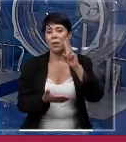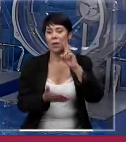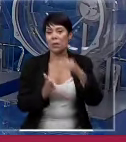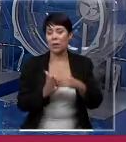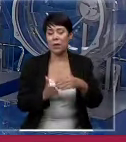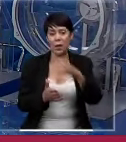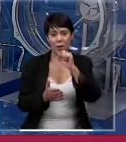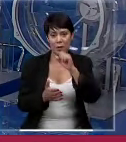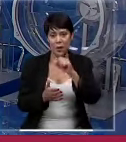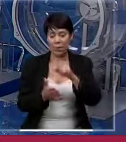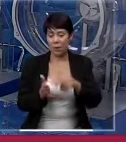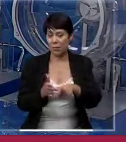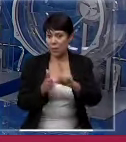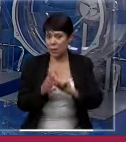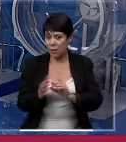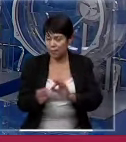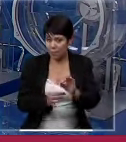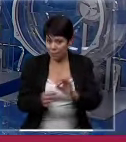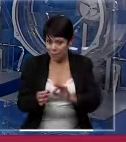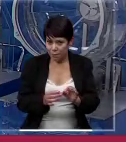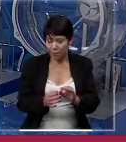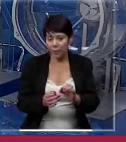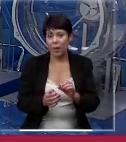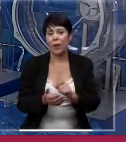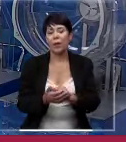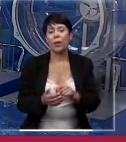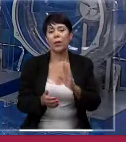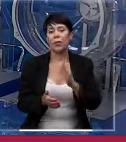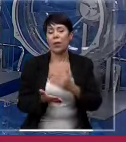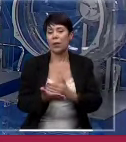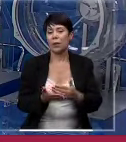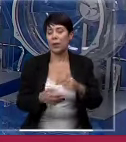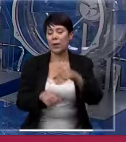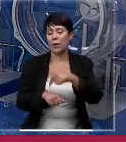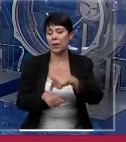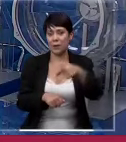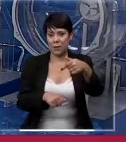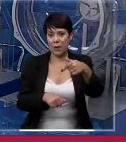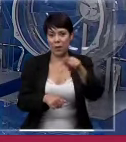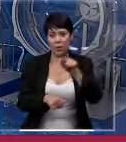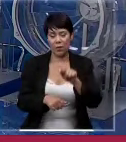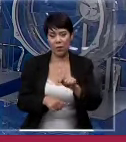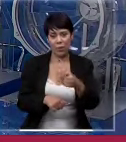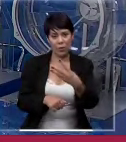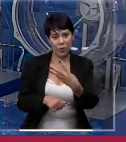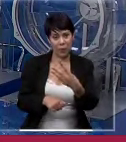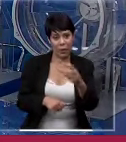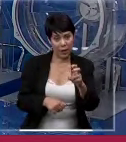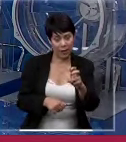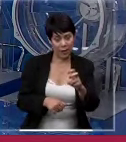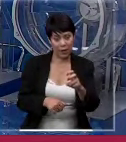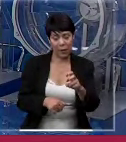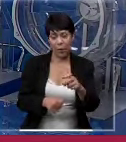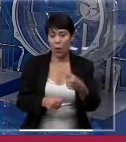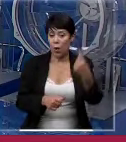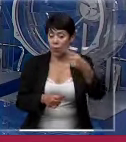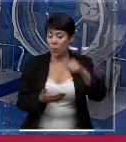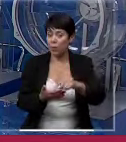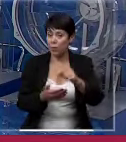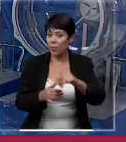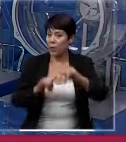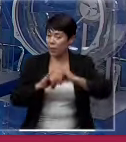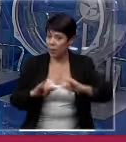a sábado, com os procedimentos prévios aos sorteios, iniciados já a partir das 19h45. Às 20 horas, o primeiro